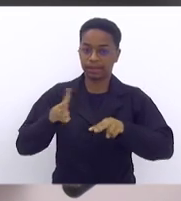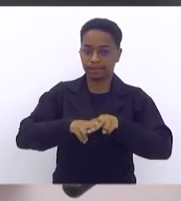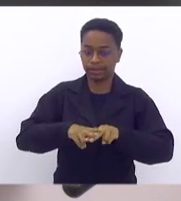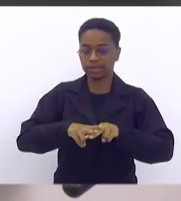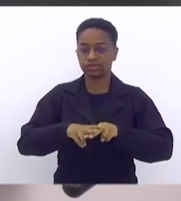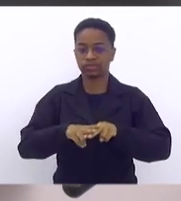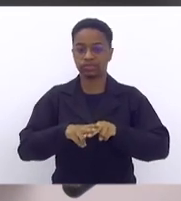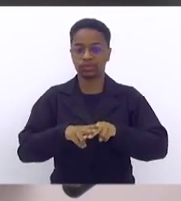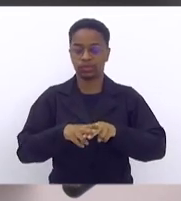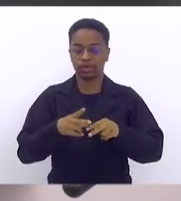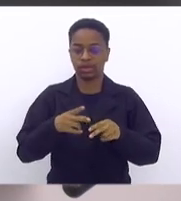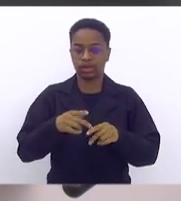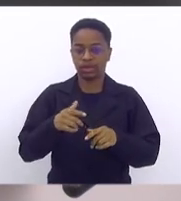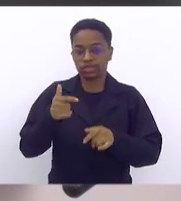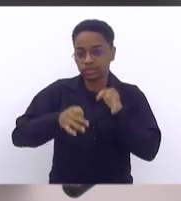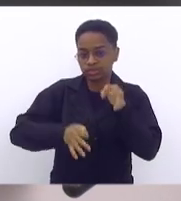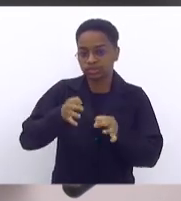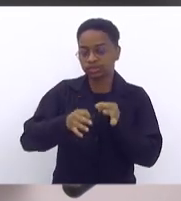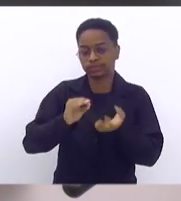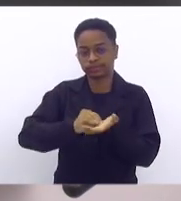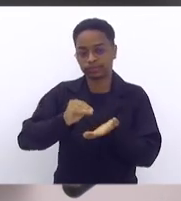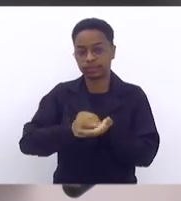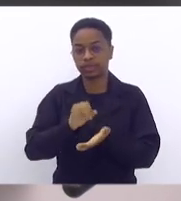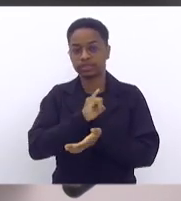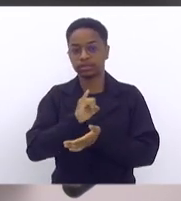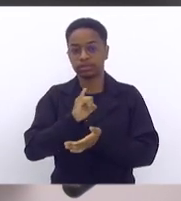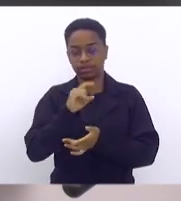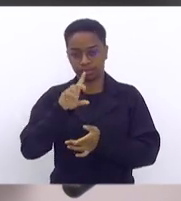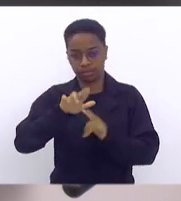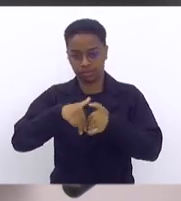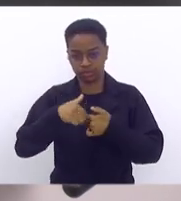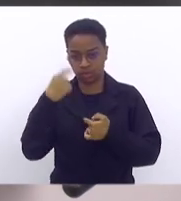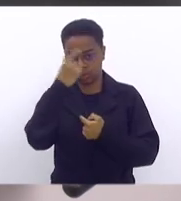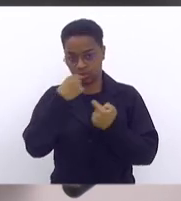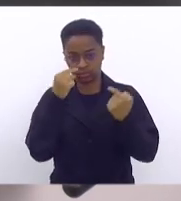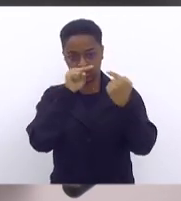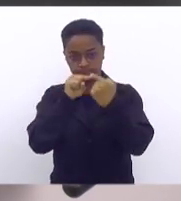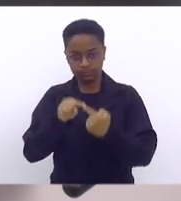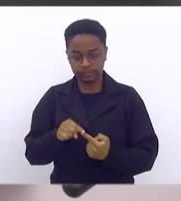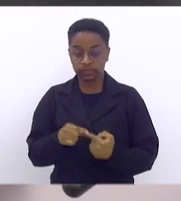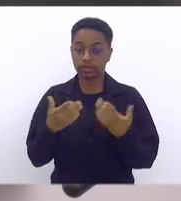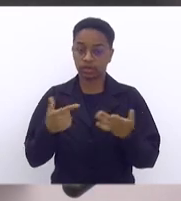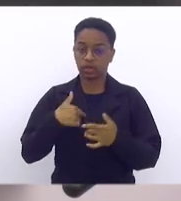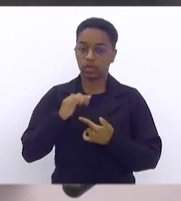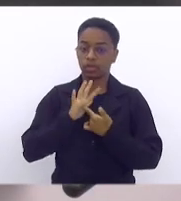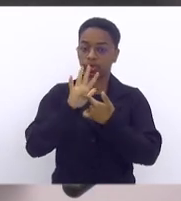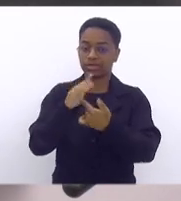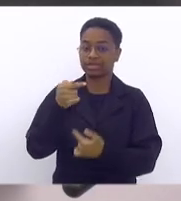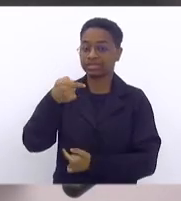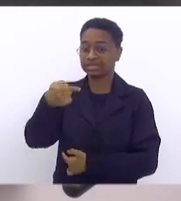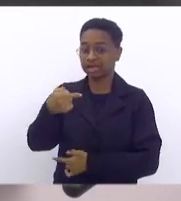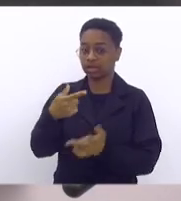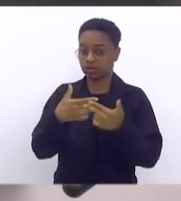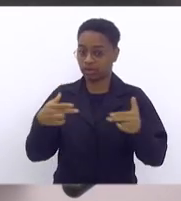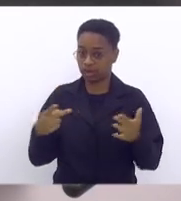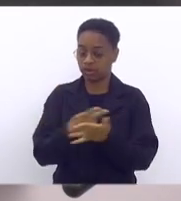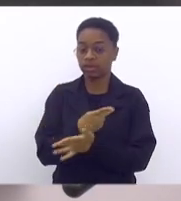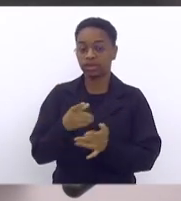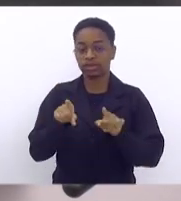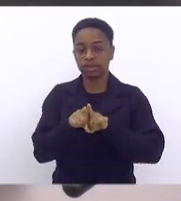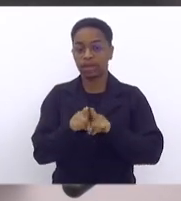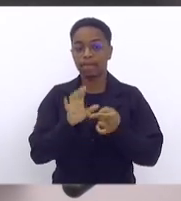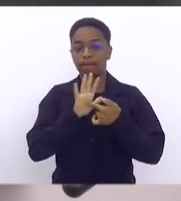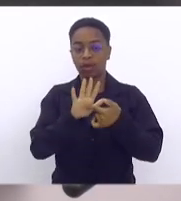reconhecimento fotográfico, eu vou apresentar aqui, então, 7 casos, e apontando os arbítrios de cada um